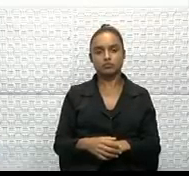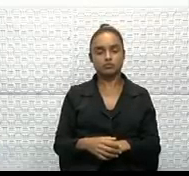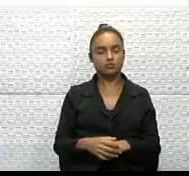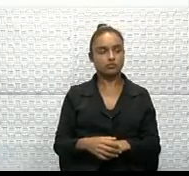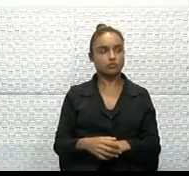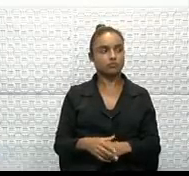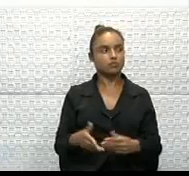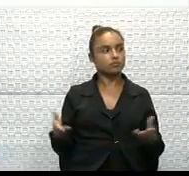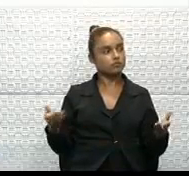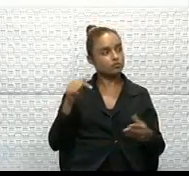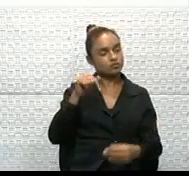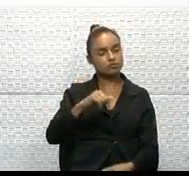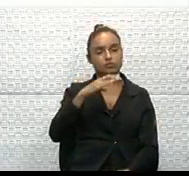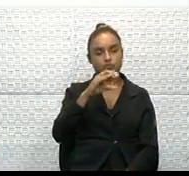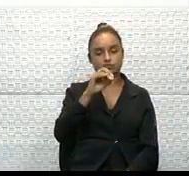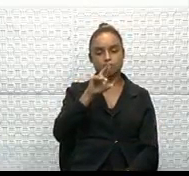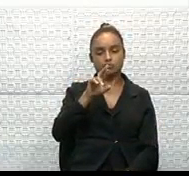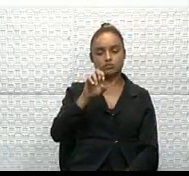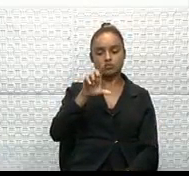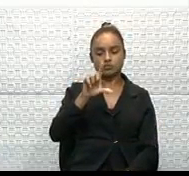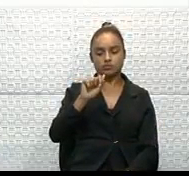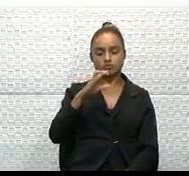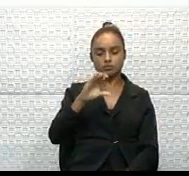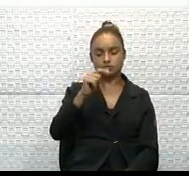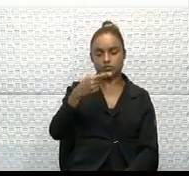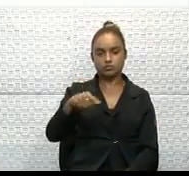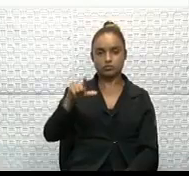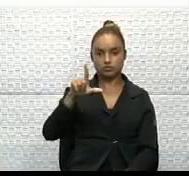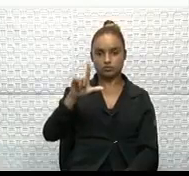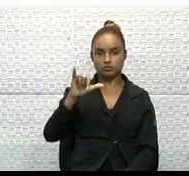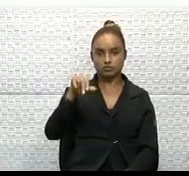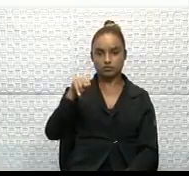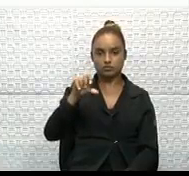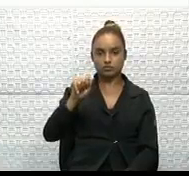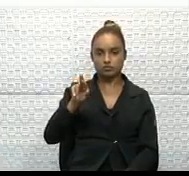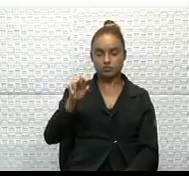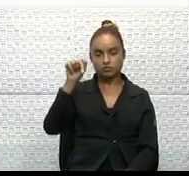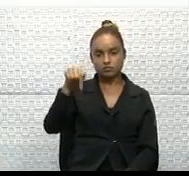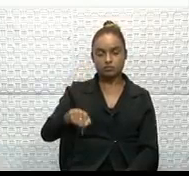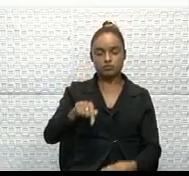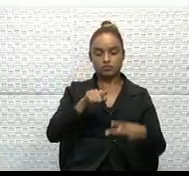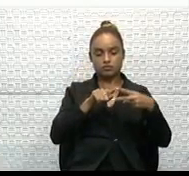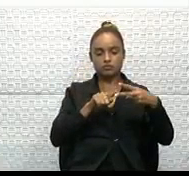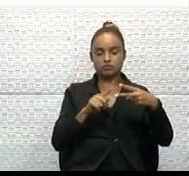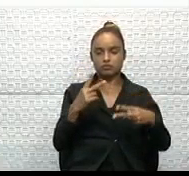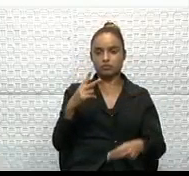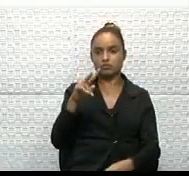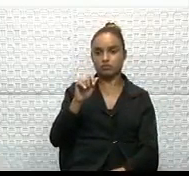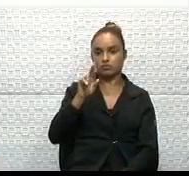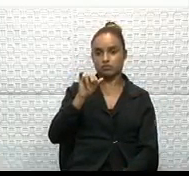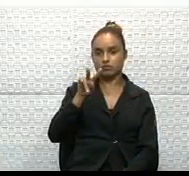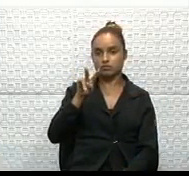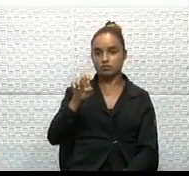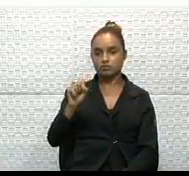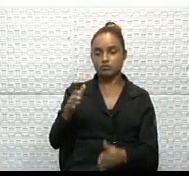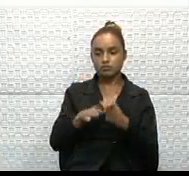E aí nós temos a correlação linear. Duas variáveis estão correlacionadas,